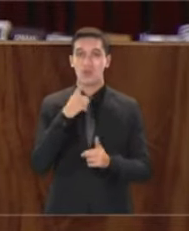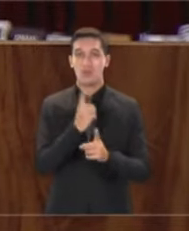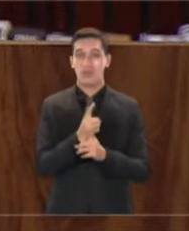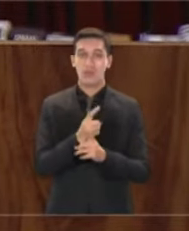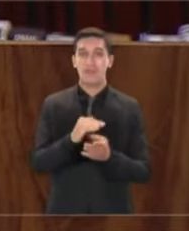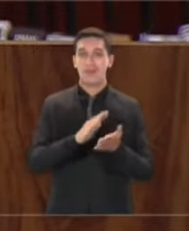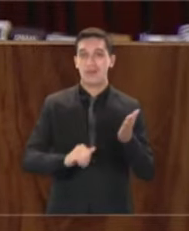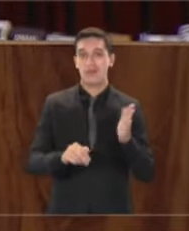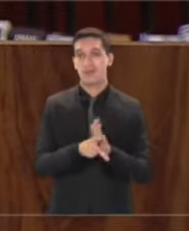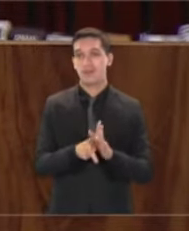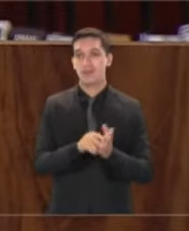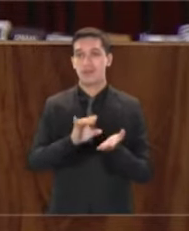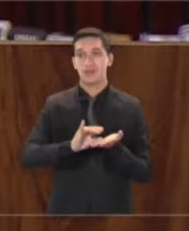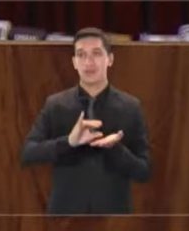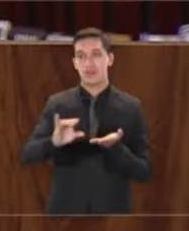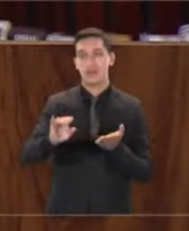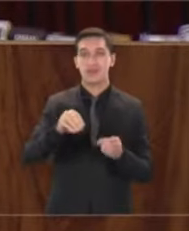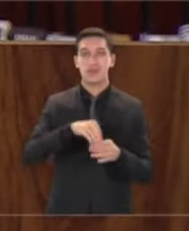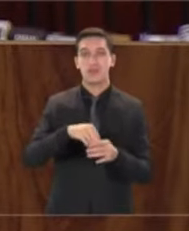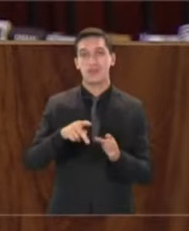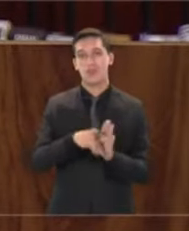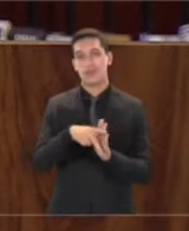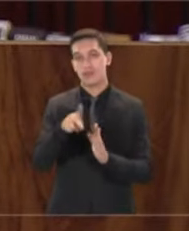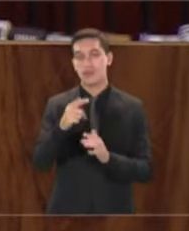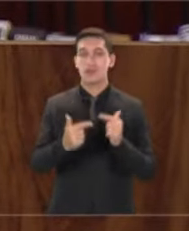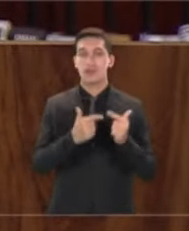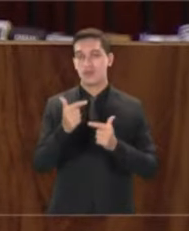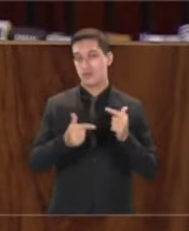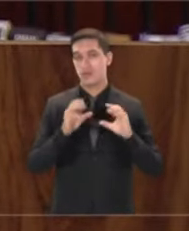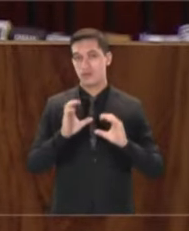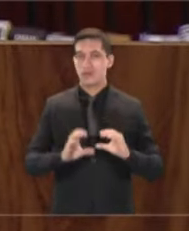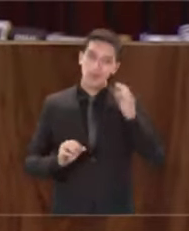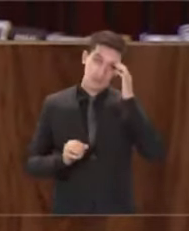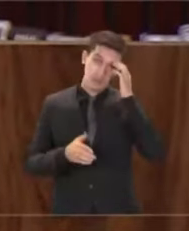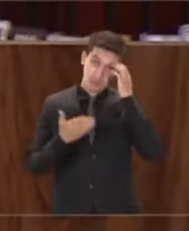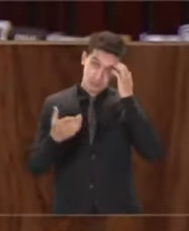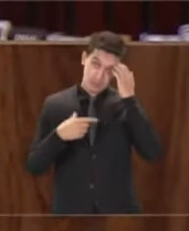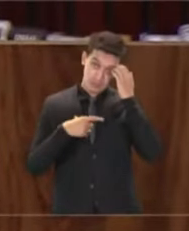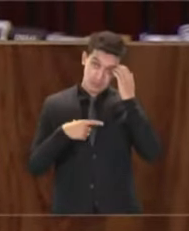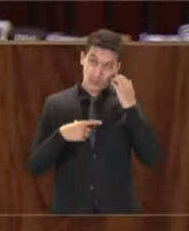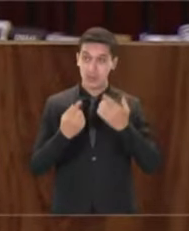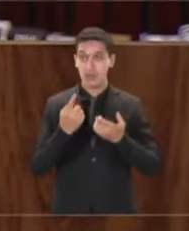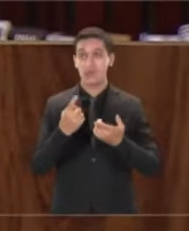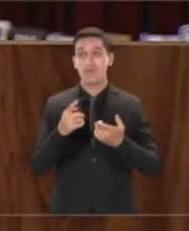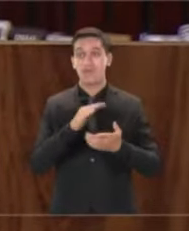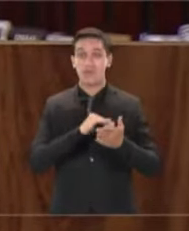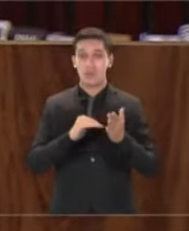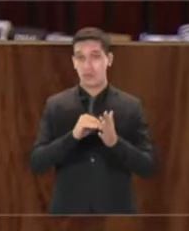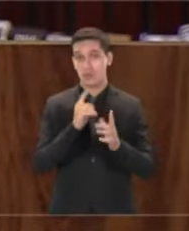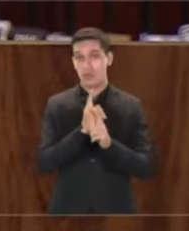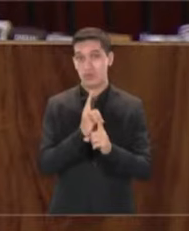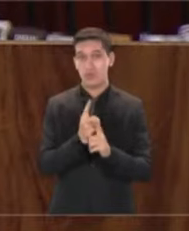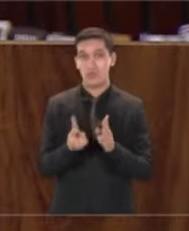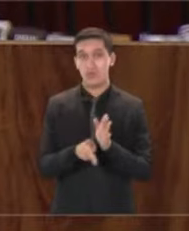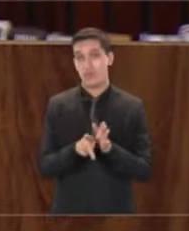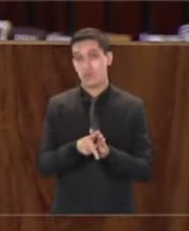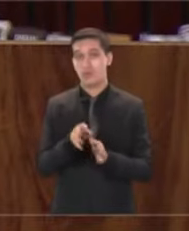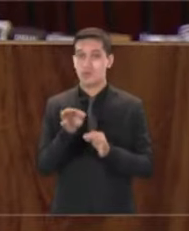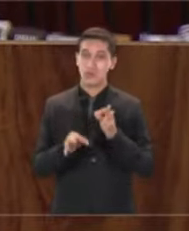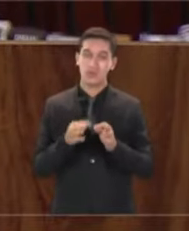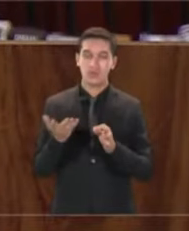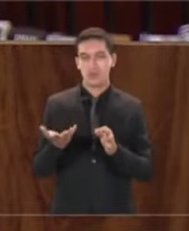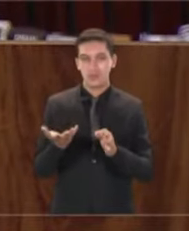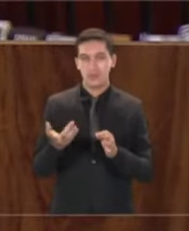de indenização na esfera civil. Aí traça esse paralelo com julgados do Superior Tribunal de Justiça